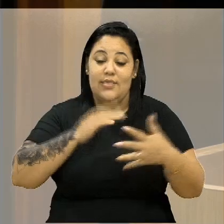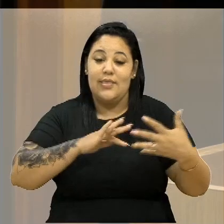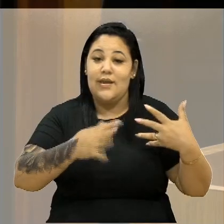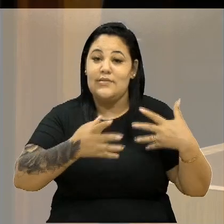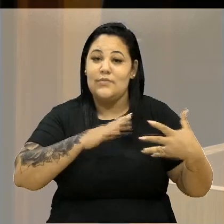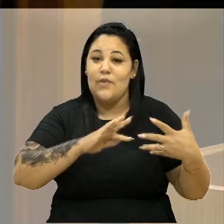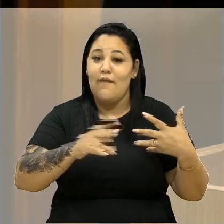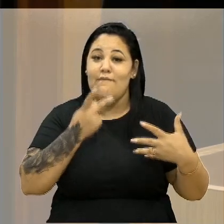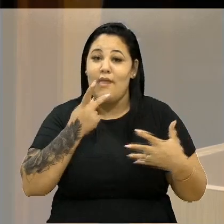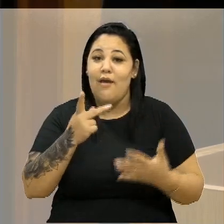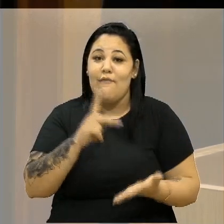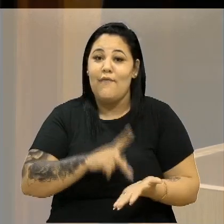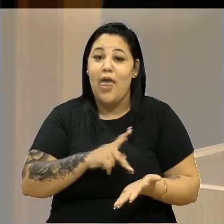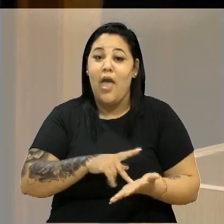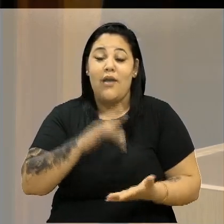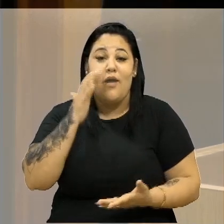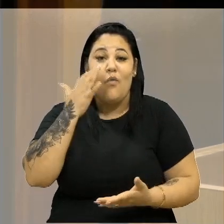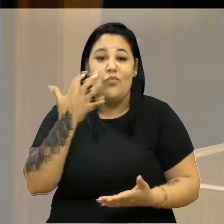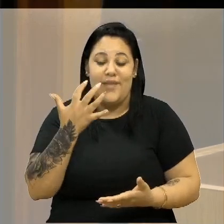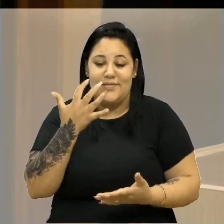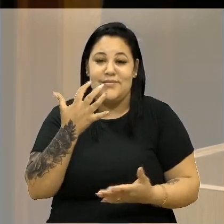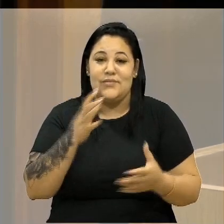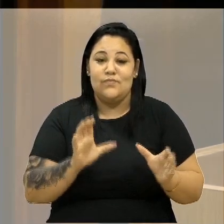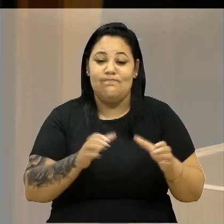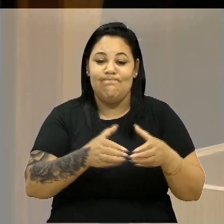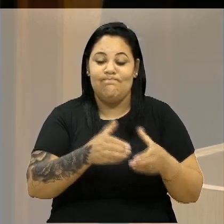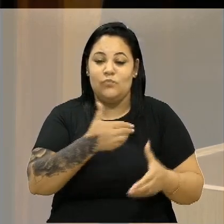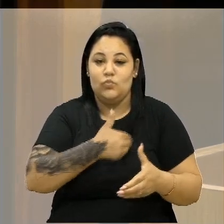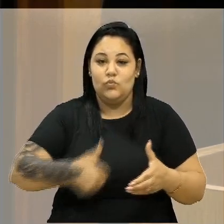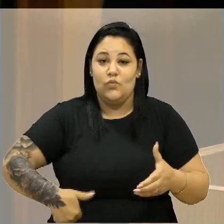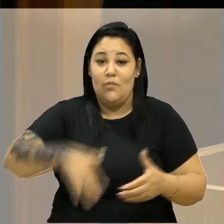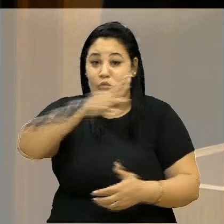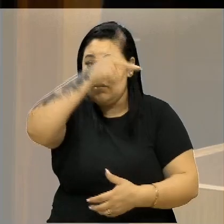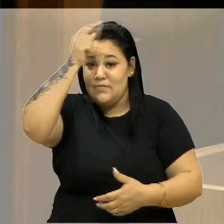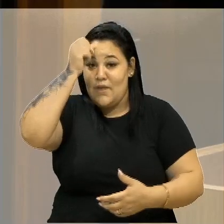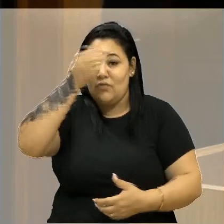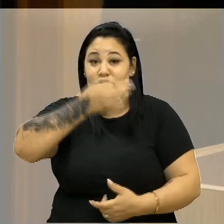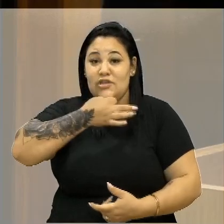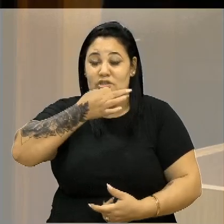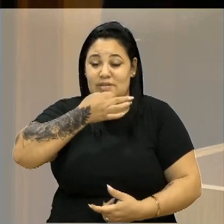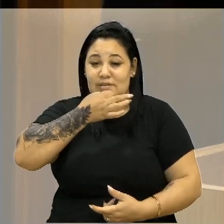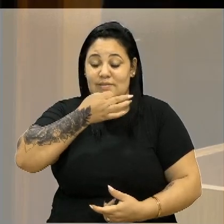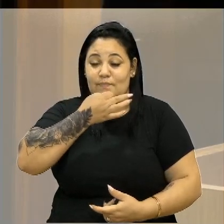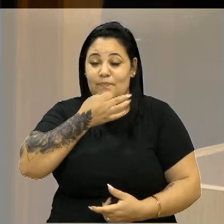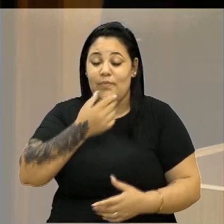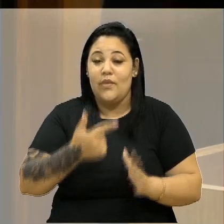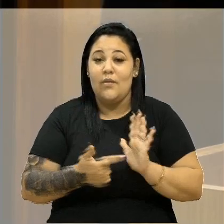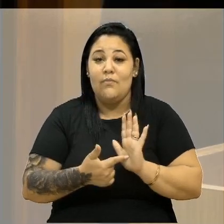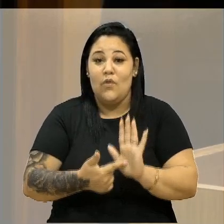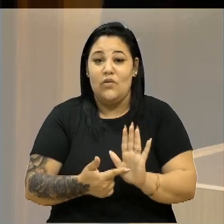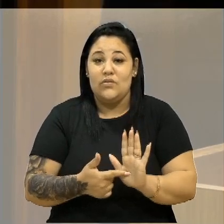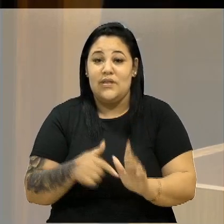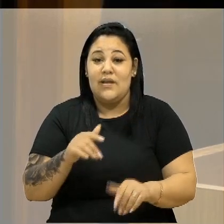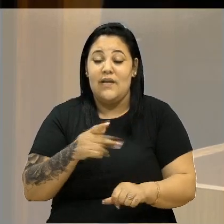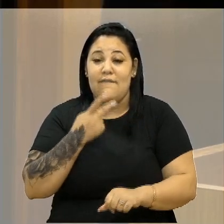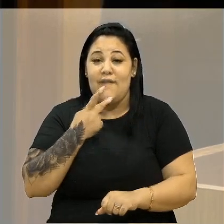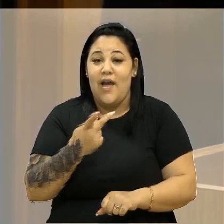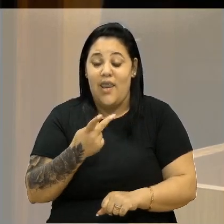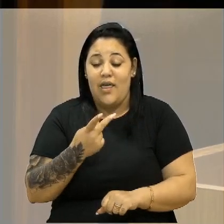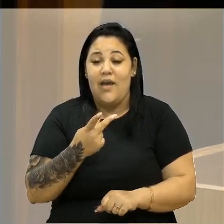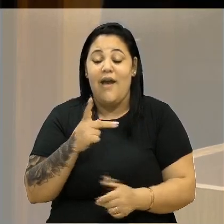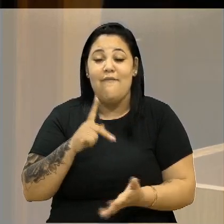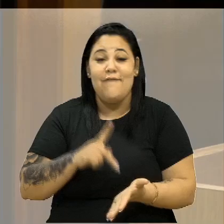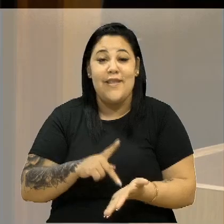de educação municipal de Caxias do Sul, ao qual traz mais transparência sobre os números da educação